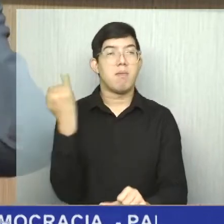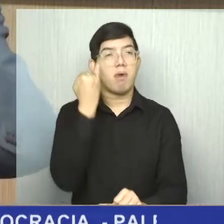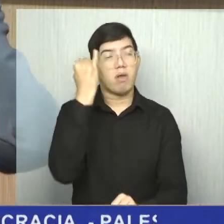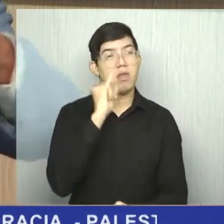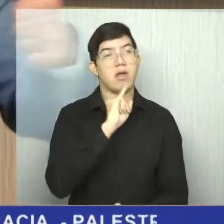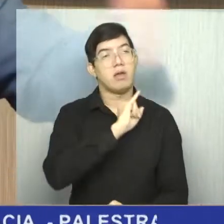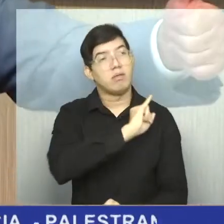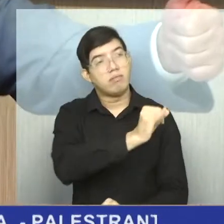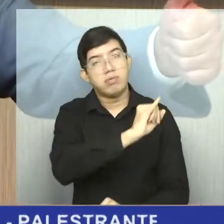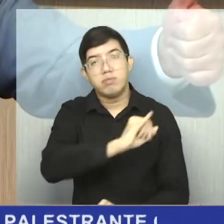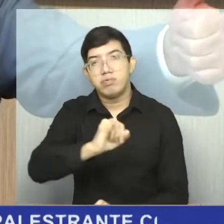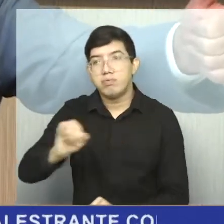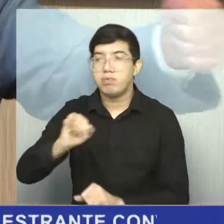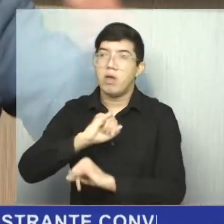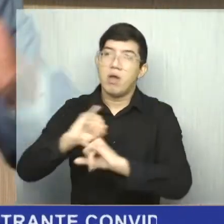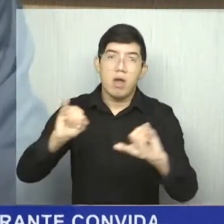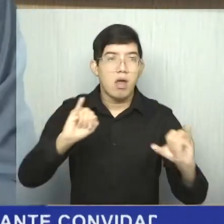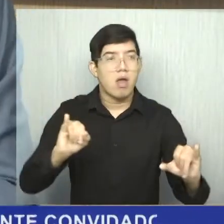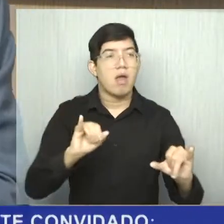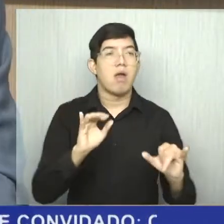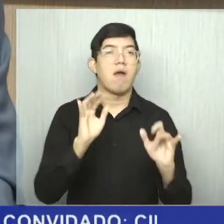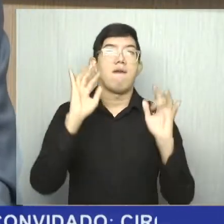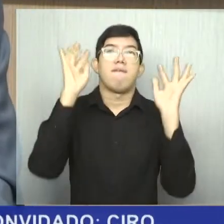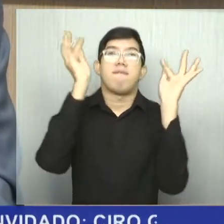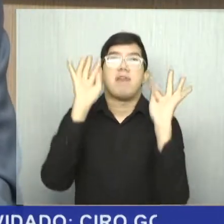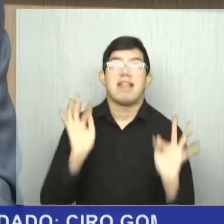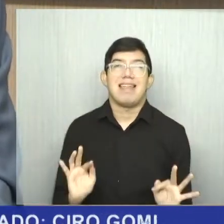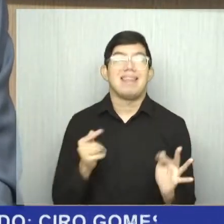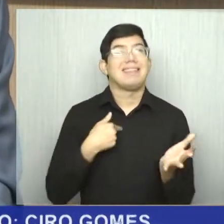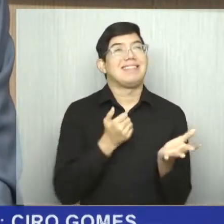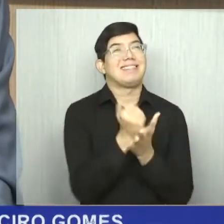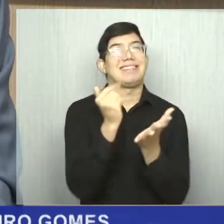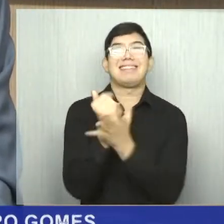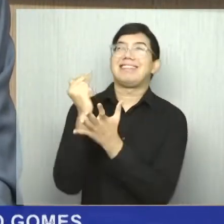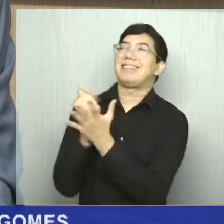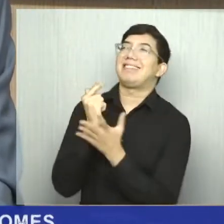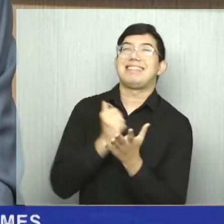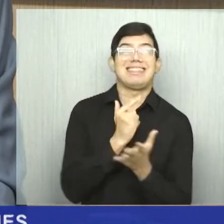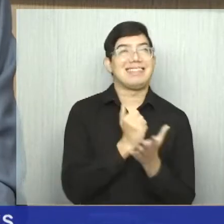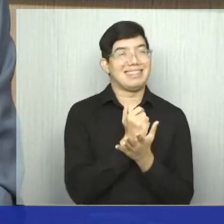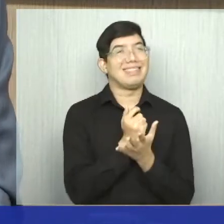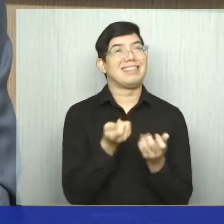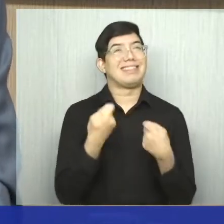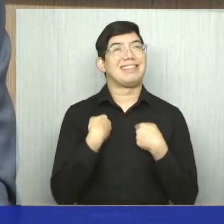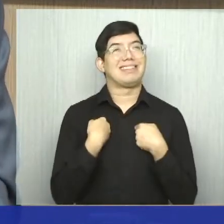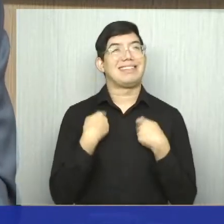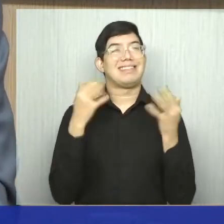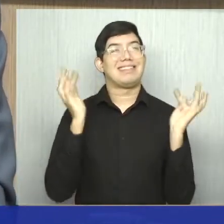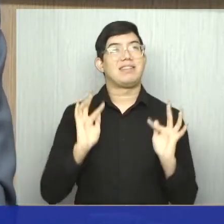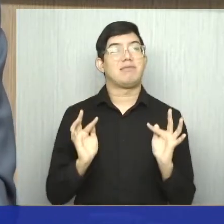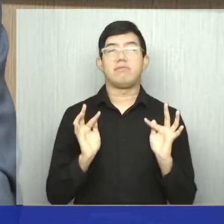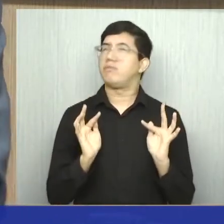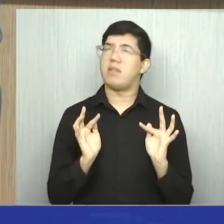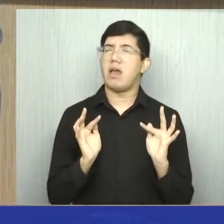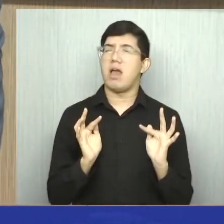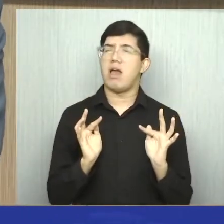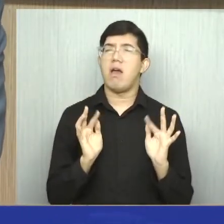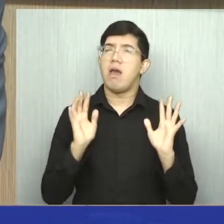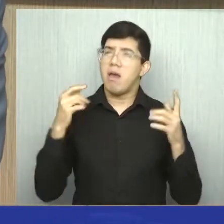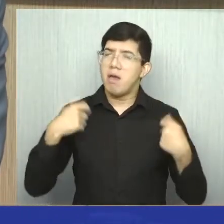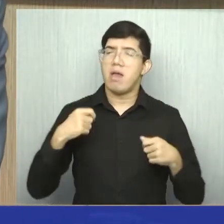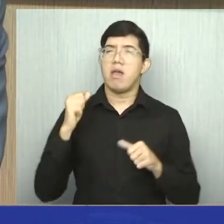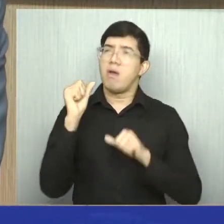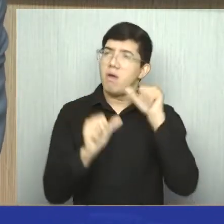ser feliz vai ser possível no consumo. Não vai. É preciso reespiritualizar. E pode começar com uma coisa muito prática. Ensinar